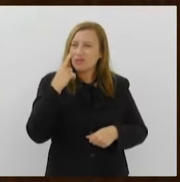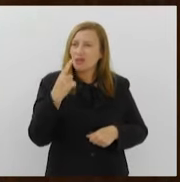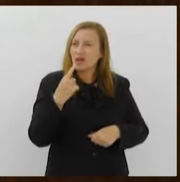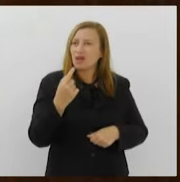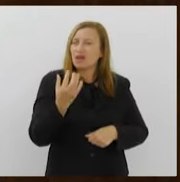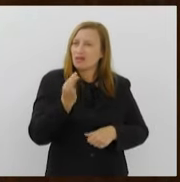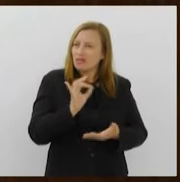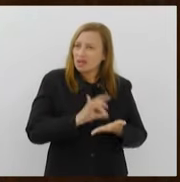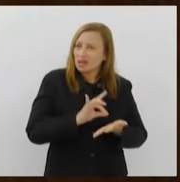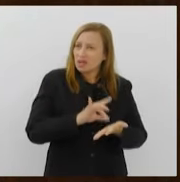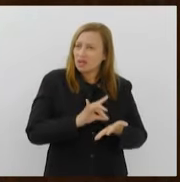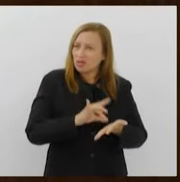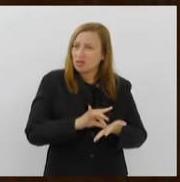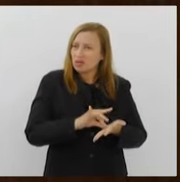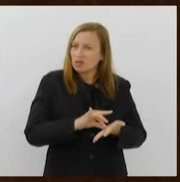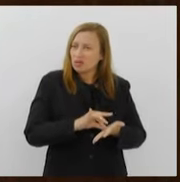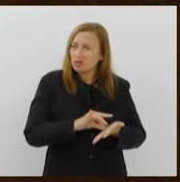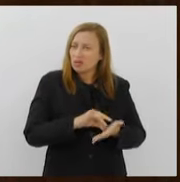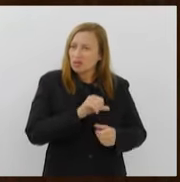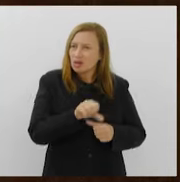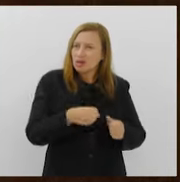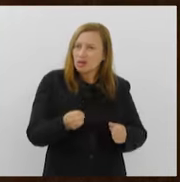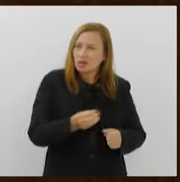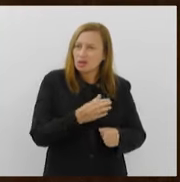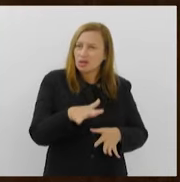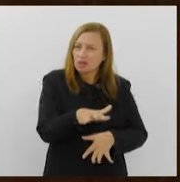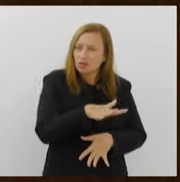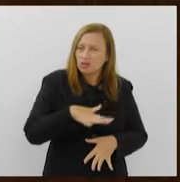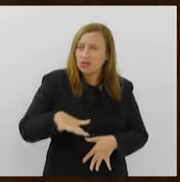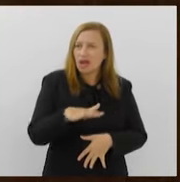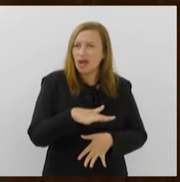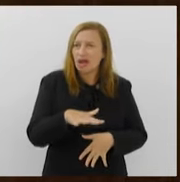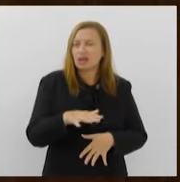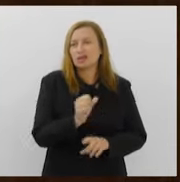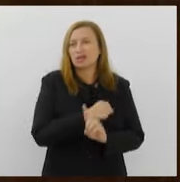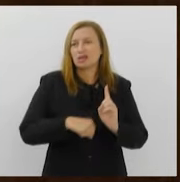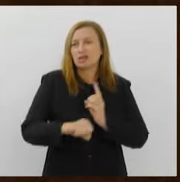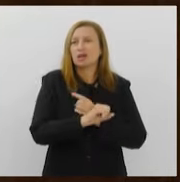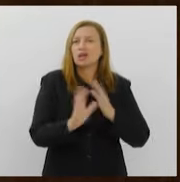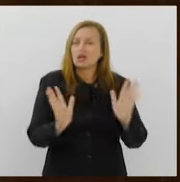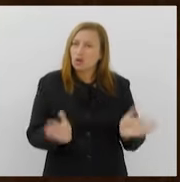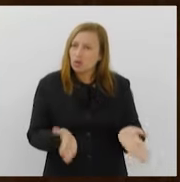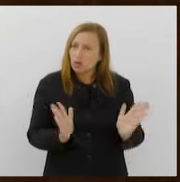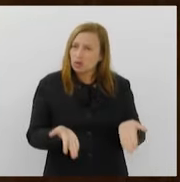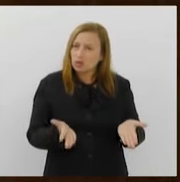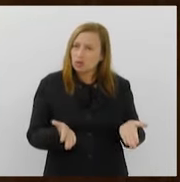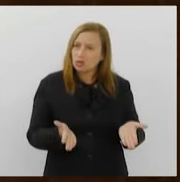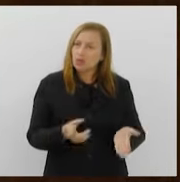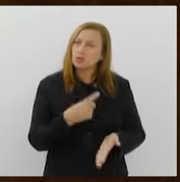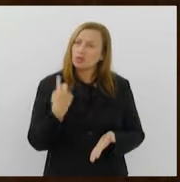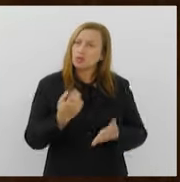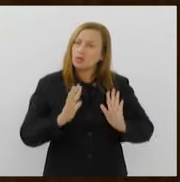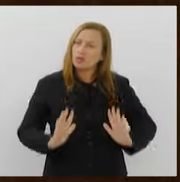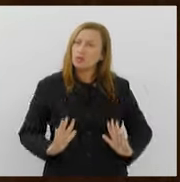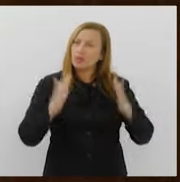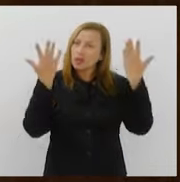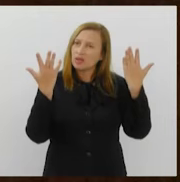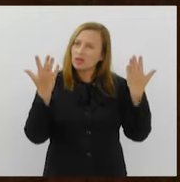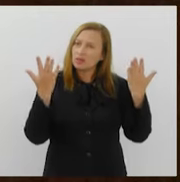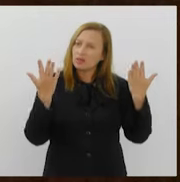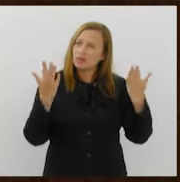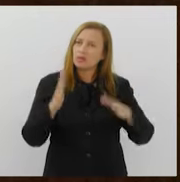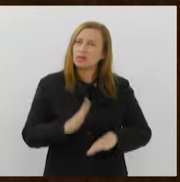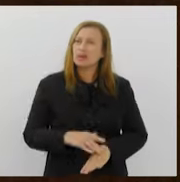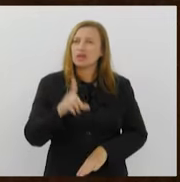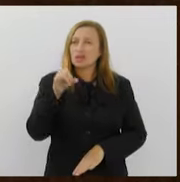realmente em todos os setores da sociedade. E hoje, como nós festejamos, celebramos mais